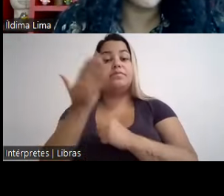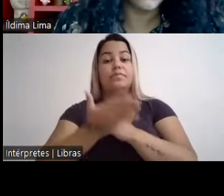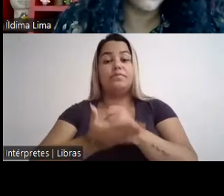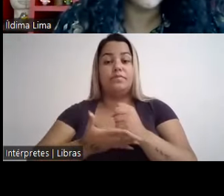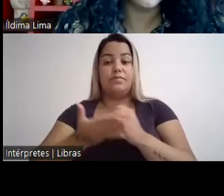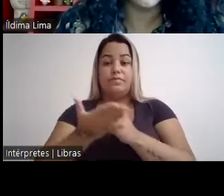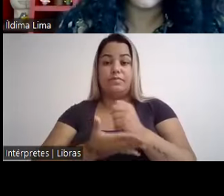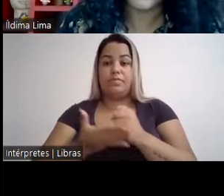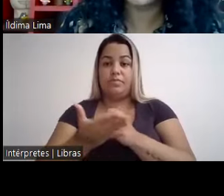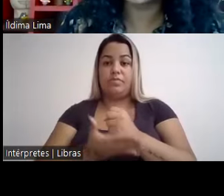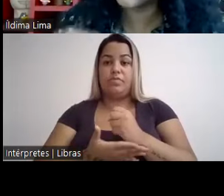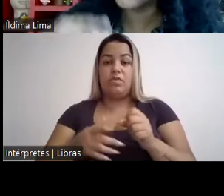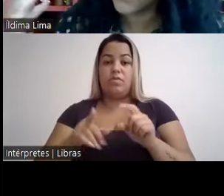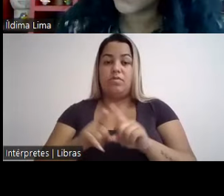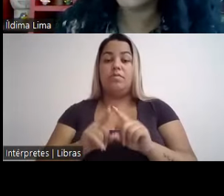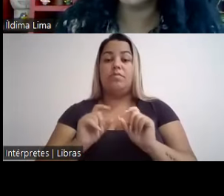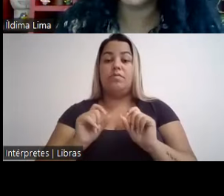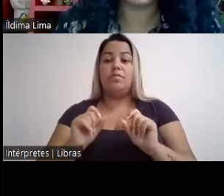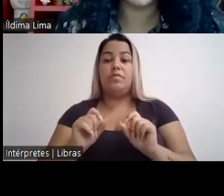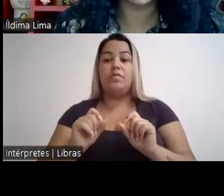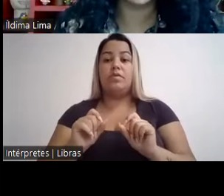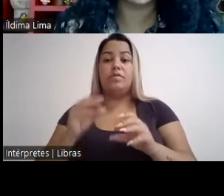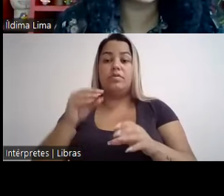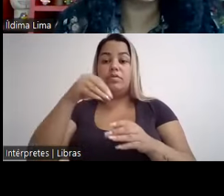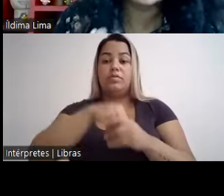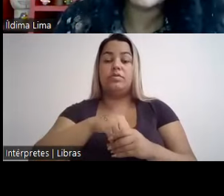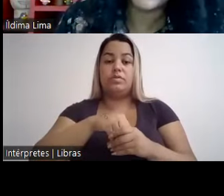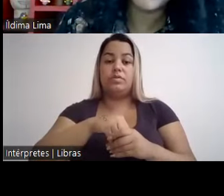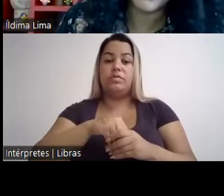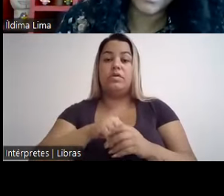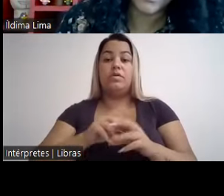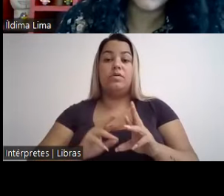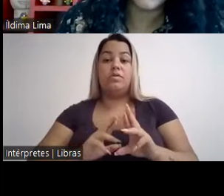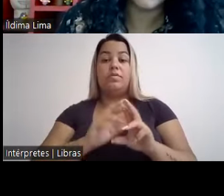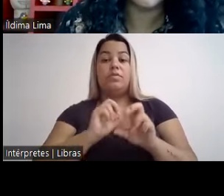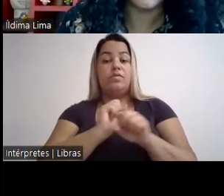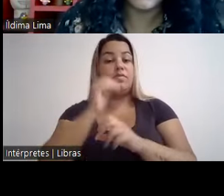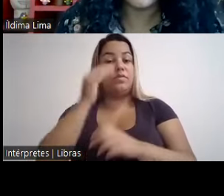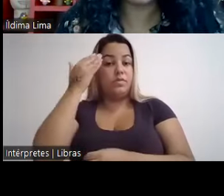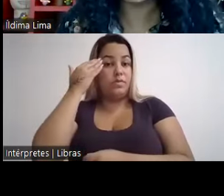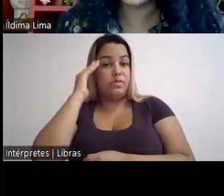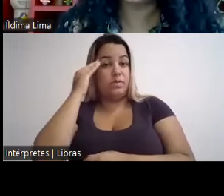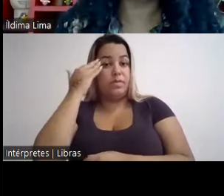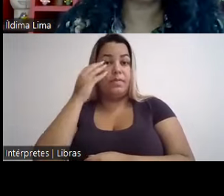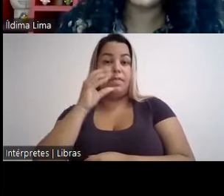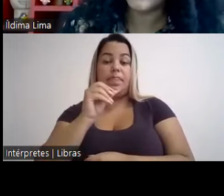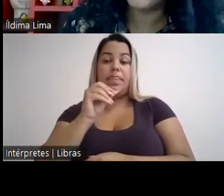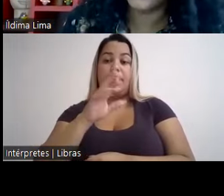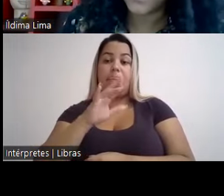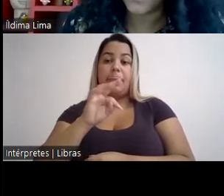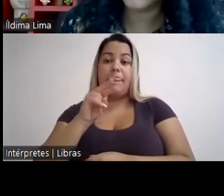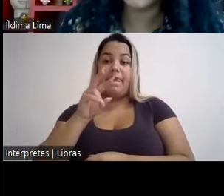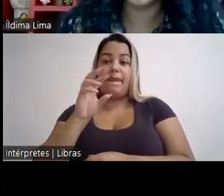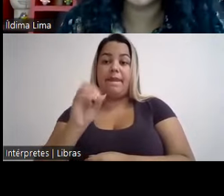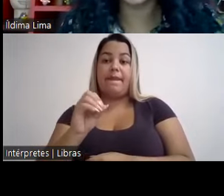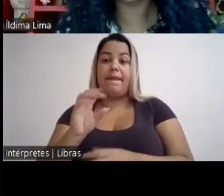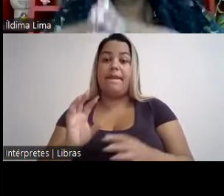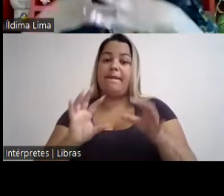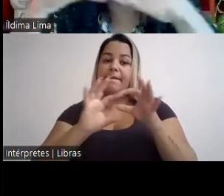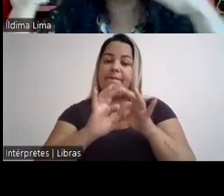um negócio de sucesso dentro dessa perspectiva do empreendimento criativo é você aliar a criatividade,